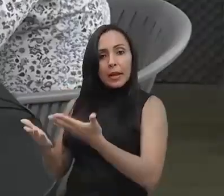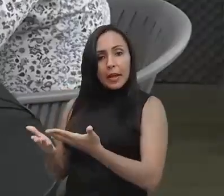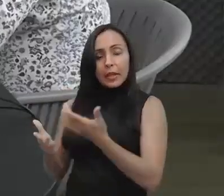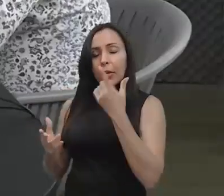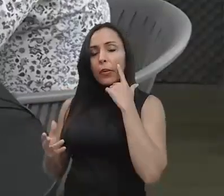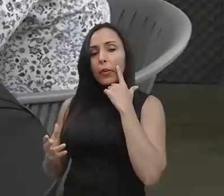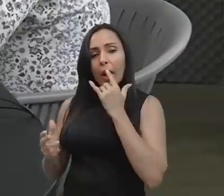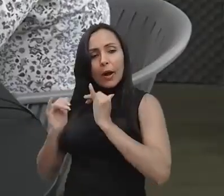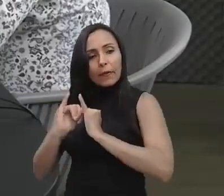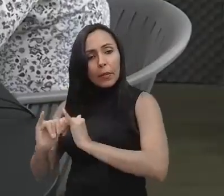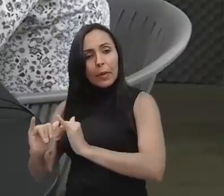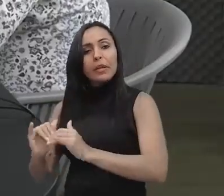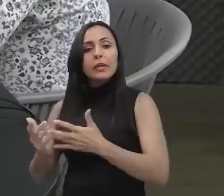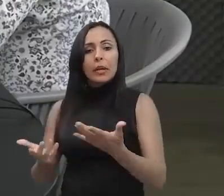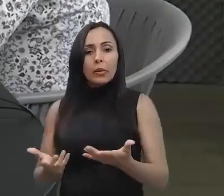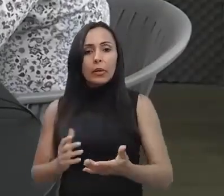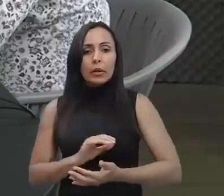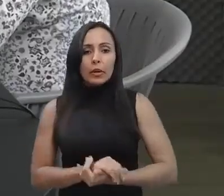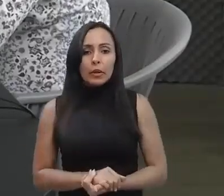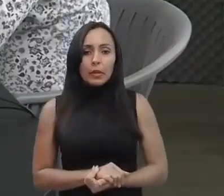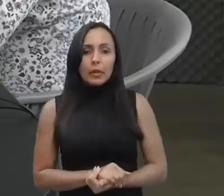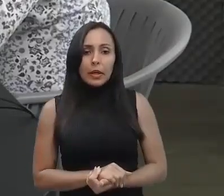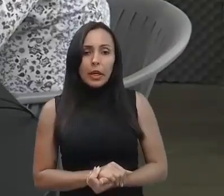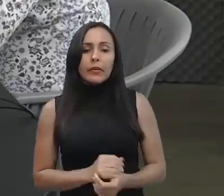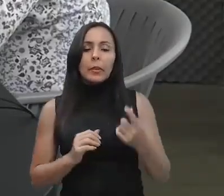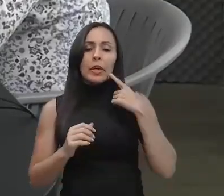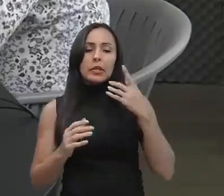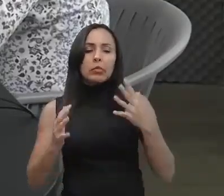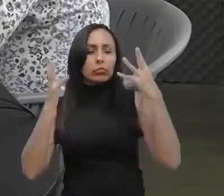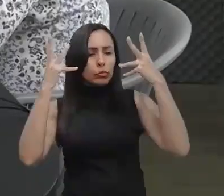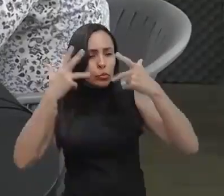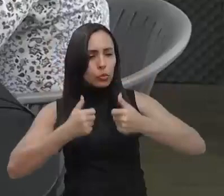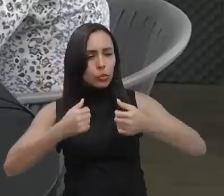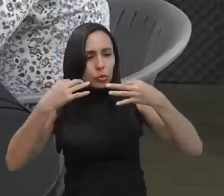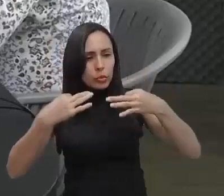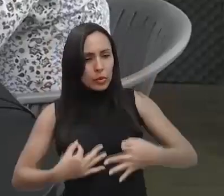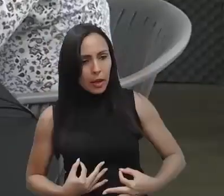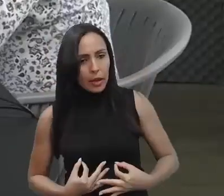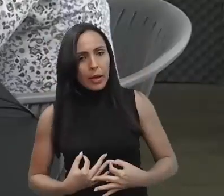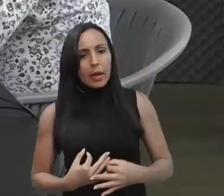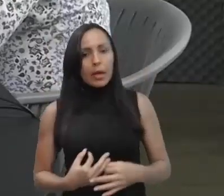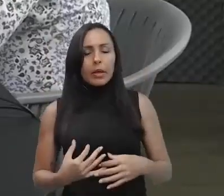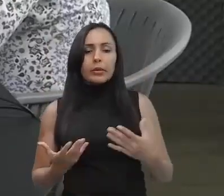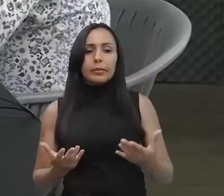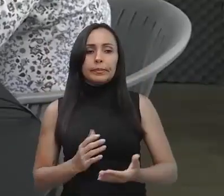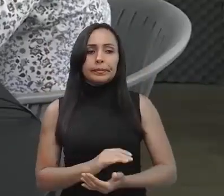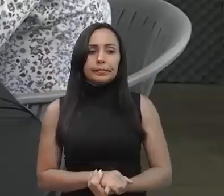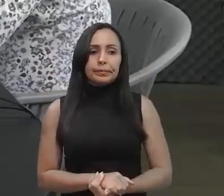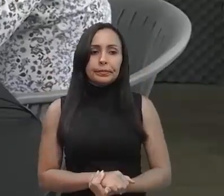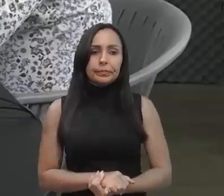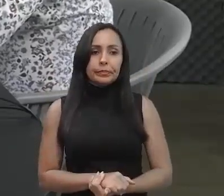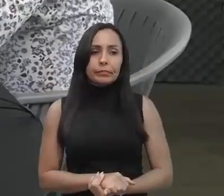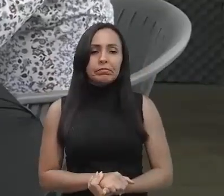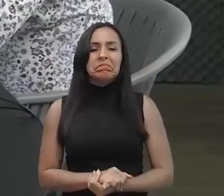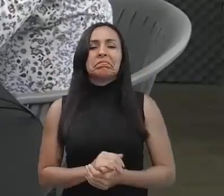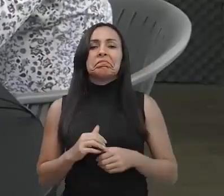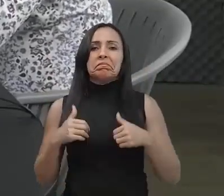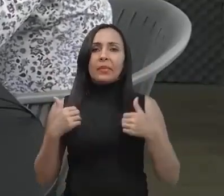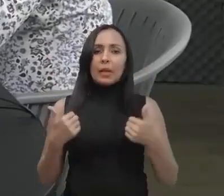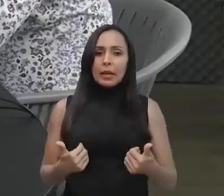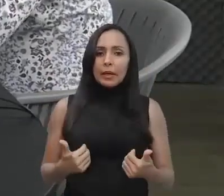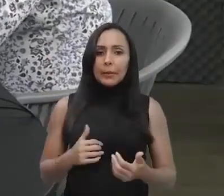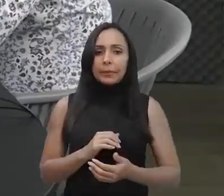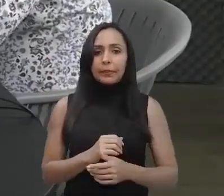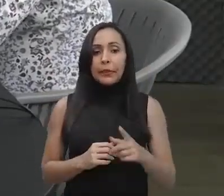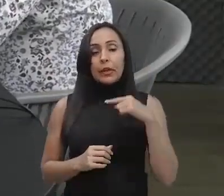pra imprensa sabe para ir a informação completinha sabe redondinha para ninguém ter dúvida Bacana gente nós estamos